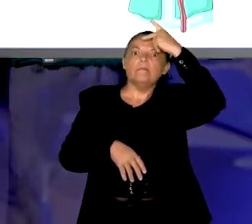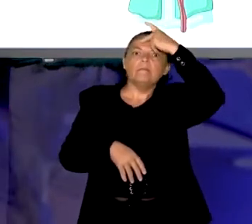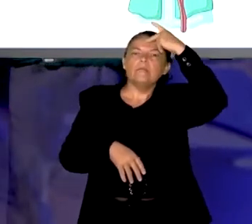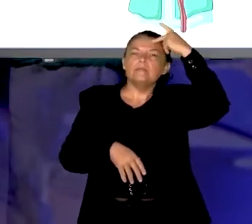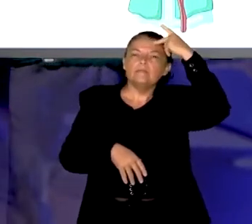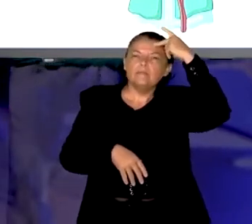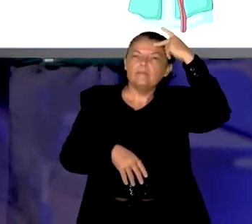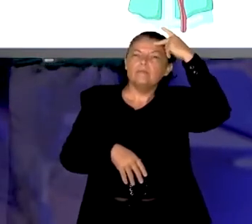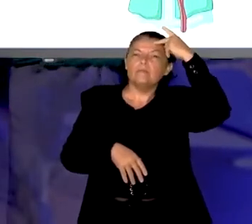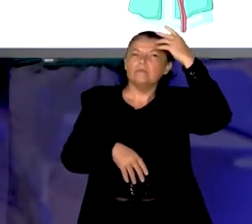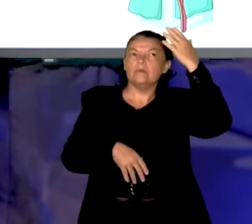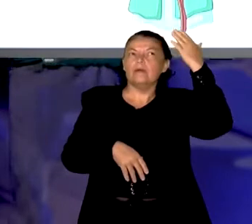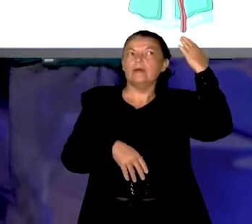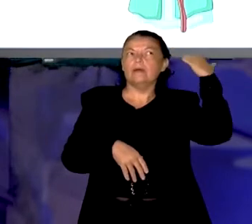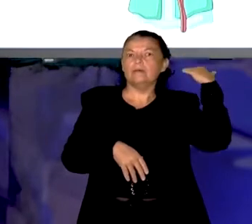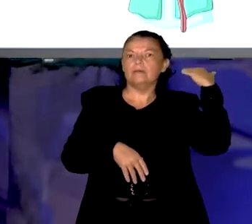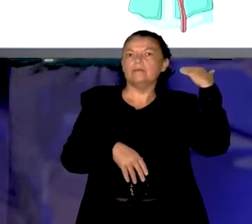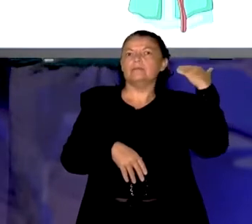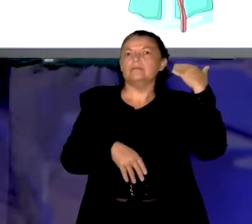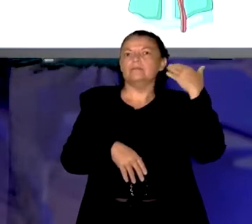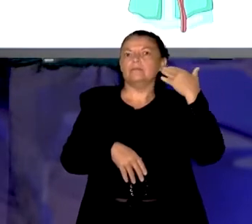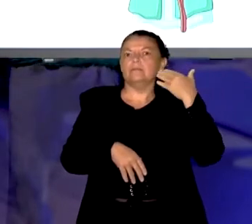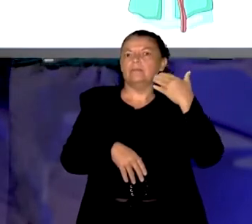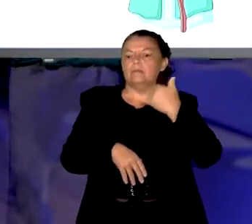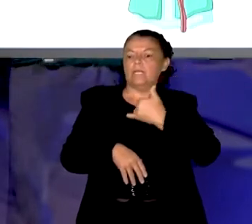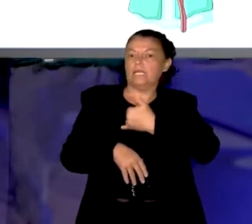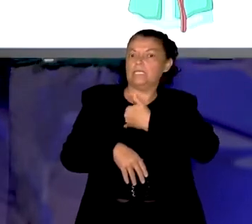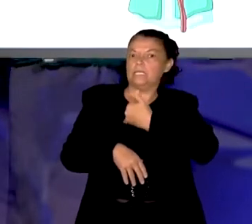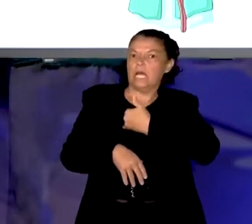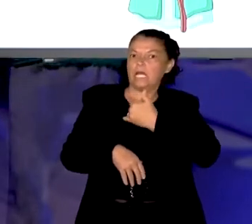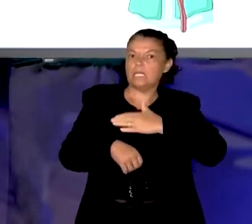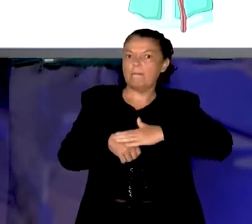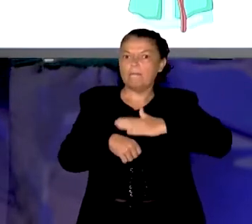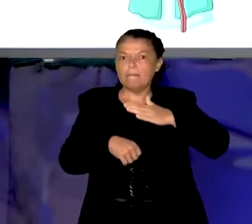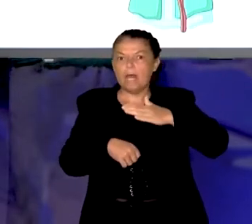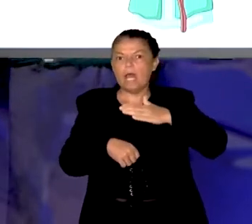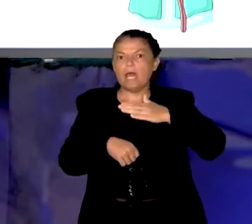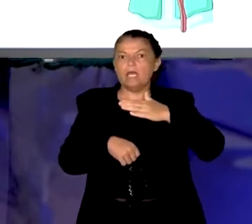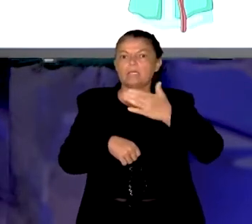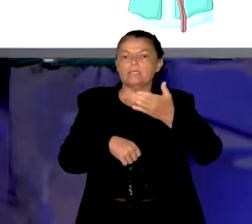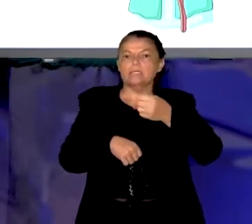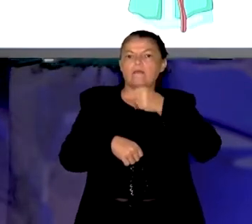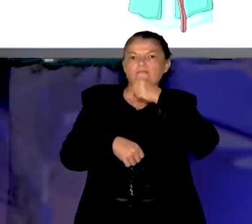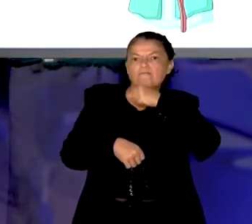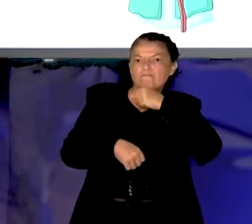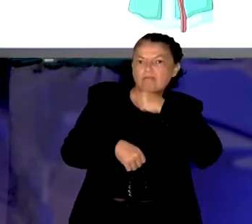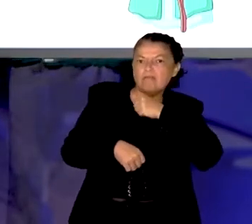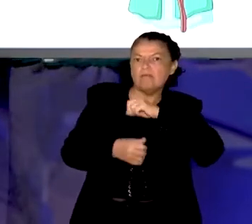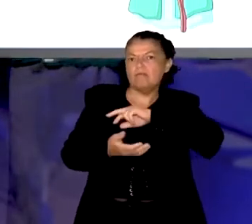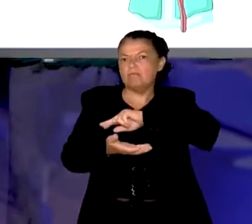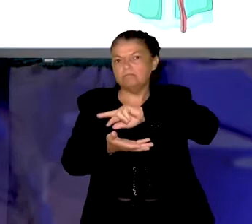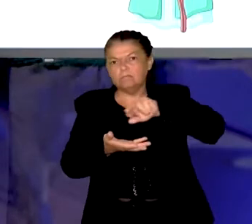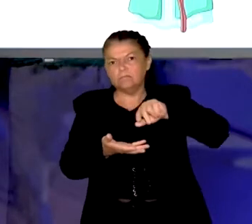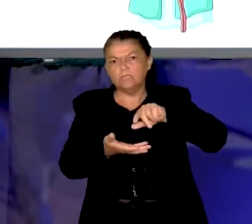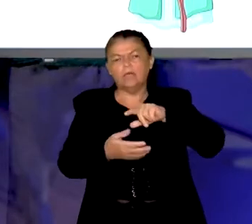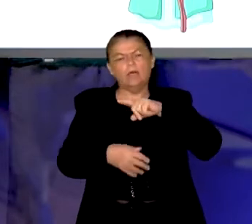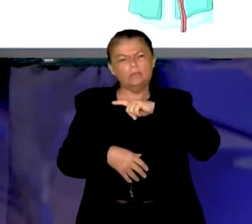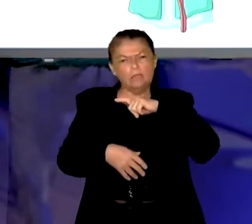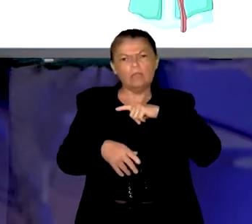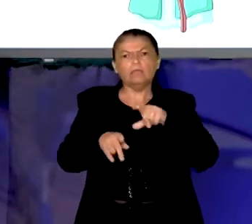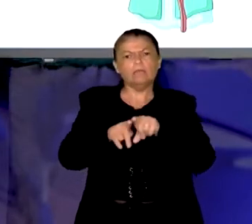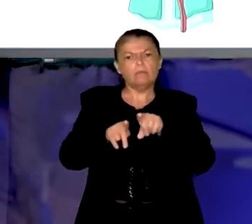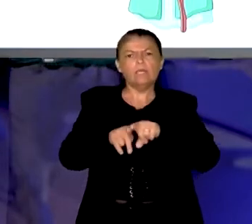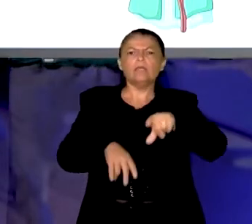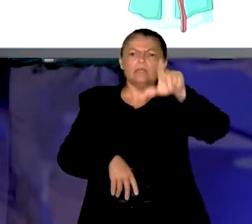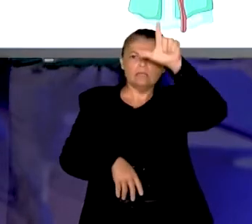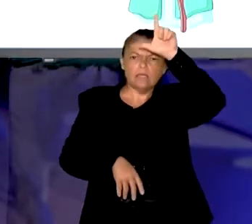e, naturalmente, tem muito mais coisas para nos ensinar. É verdade também. Mas existem lideranças